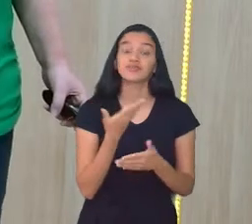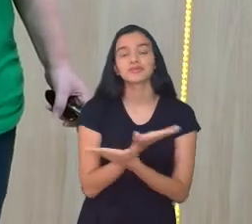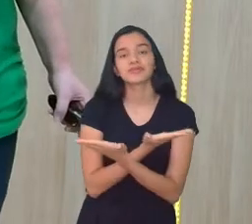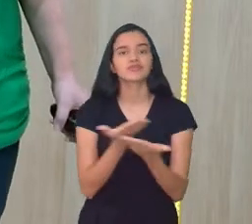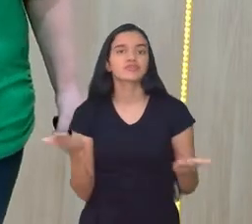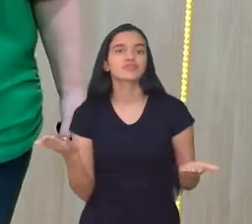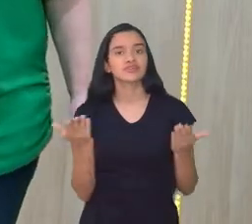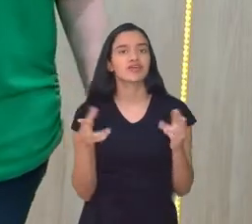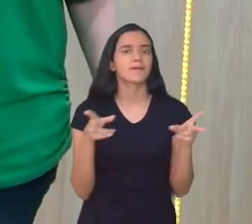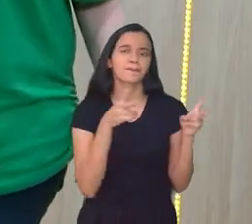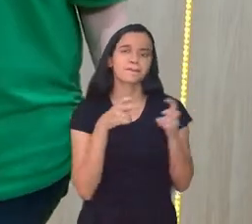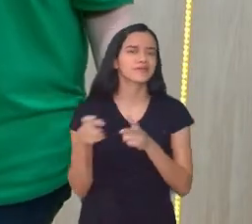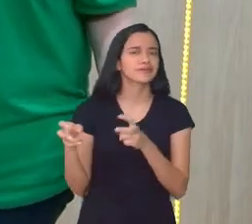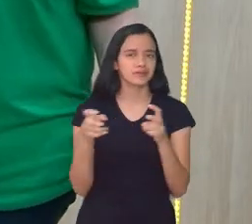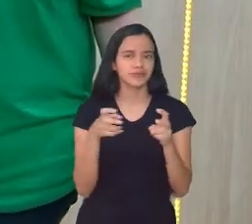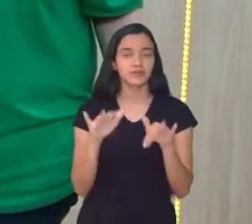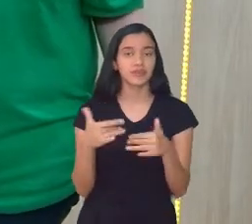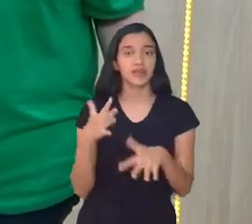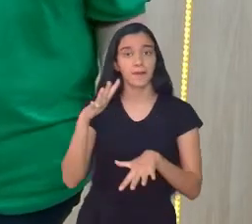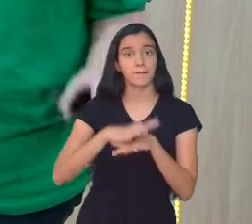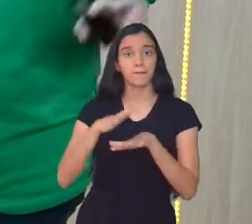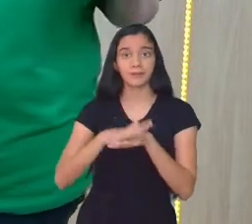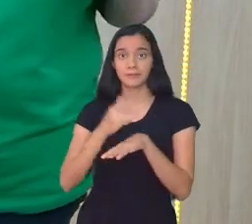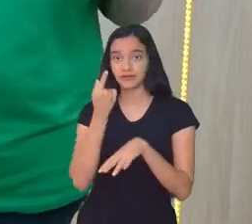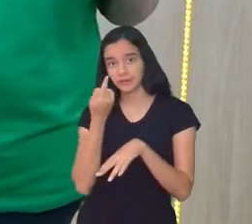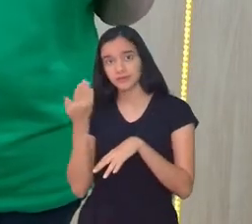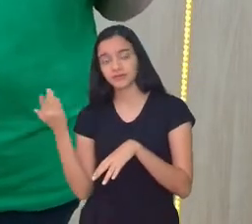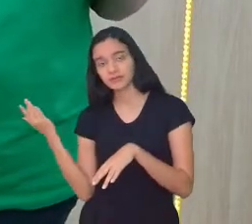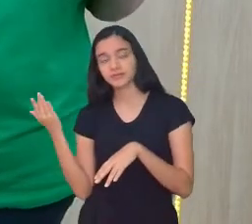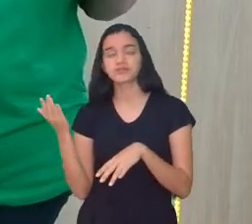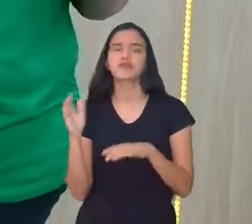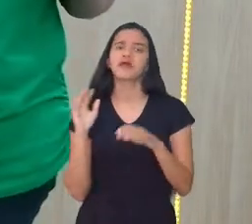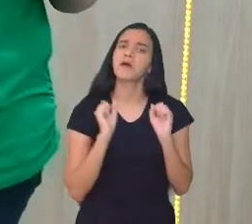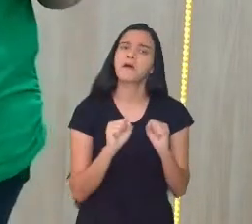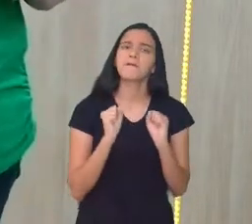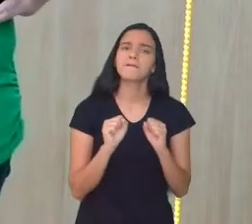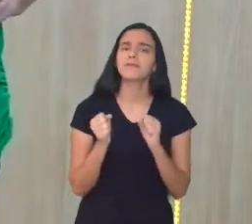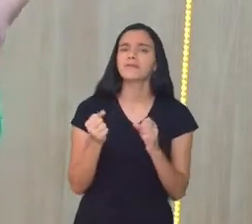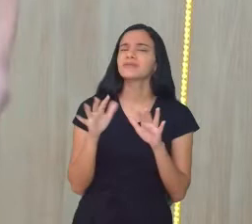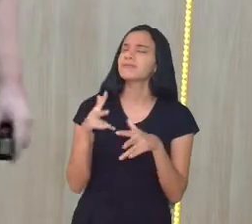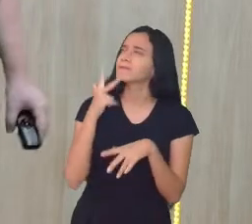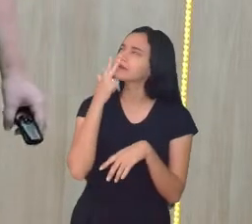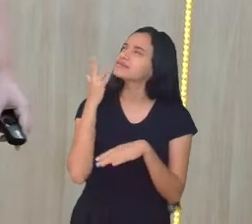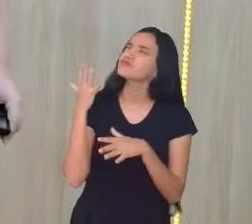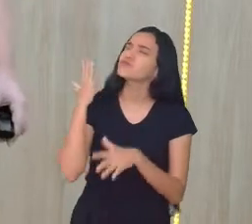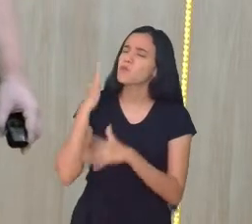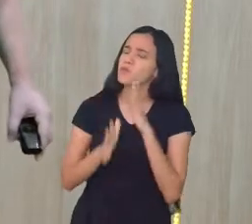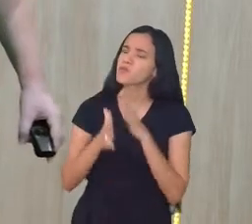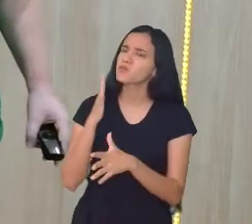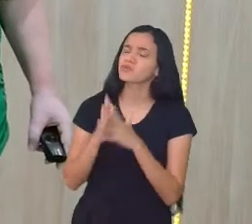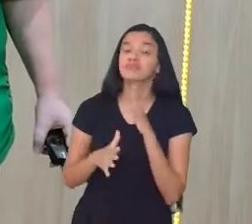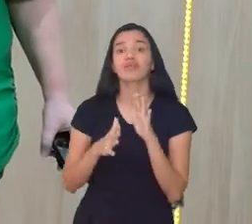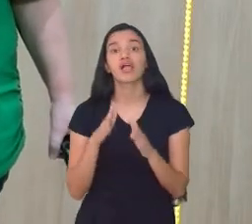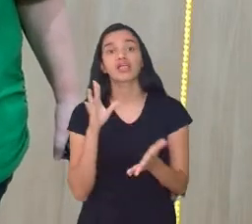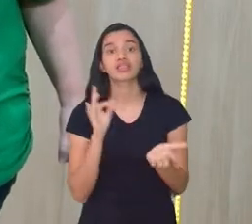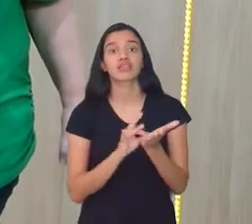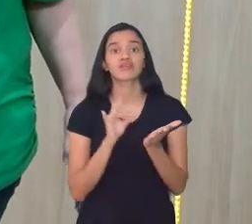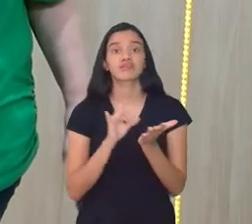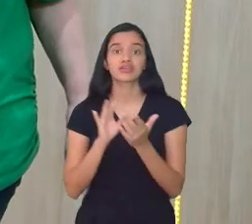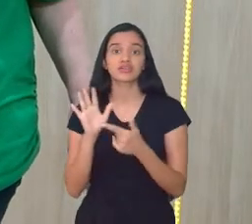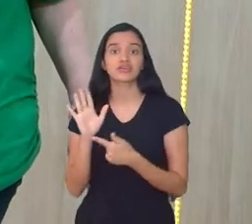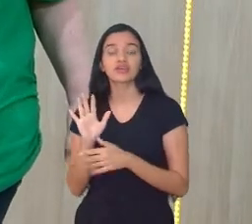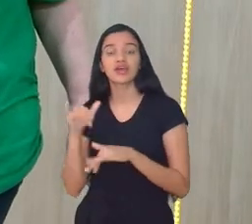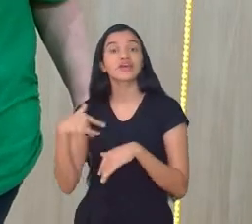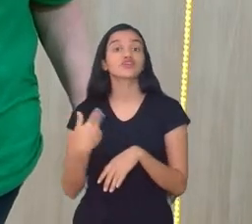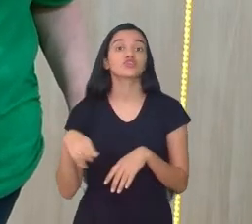vocês perceberem que esta matemática, que às vezes pode parecer confusa, é, na verdade, a